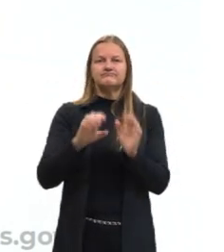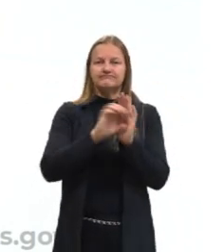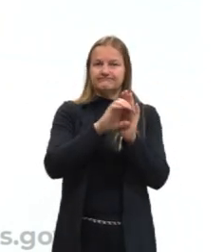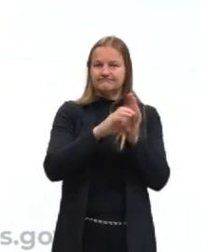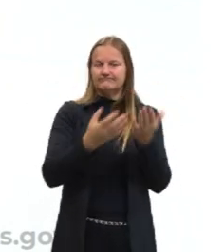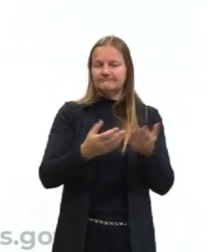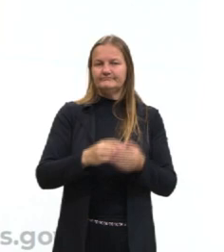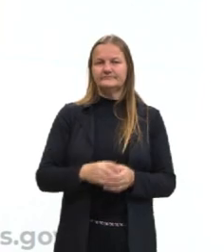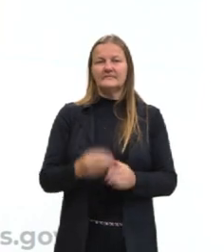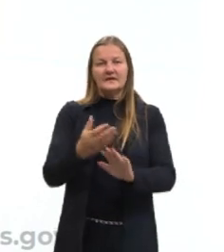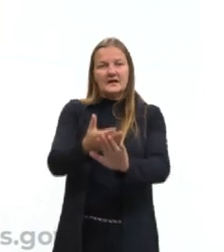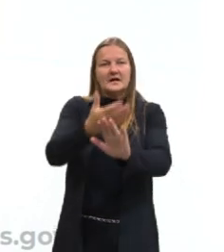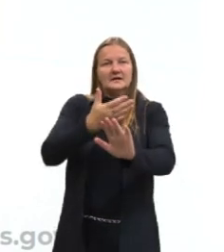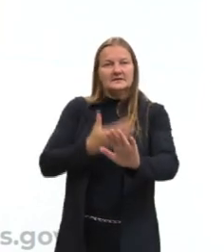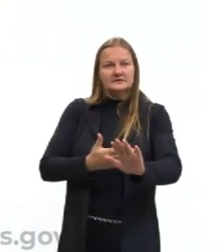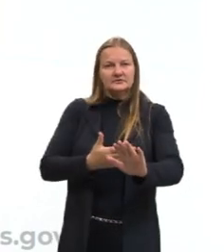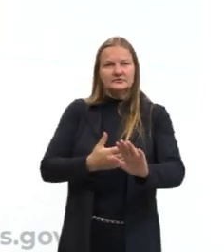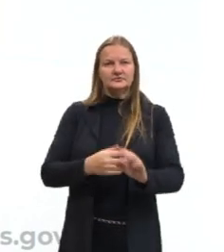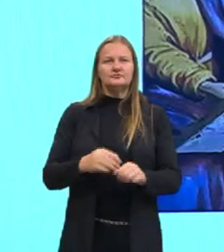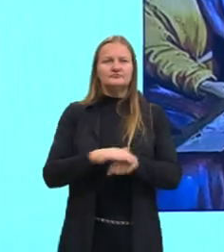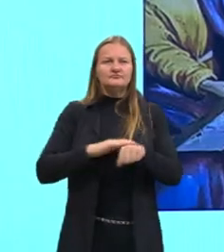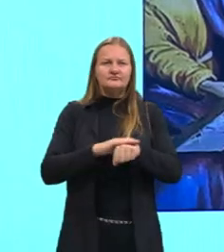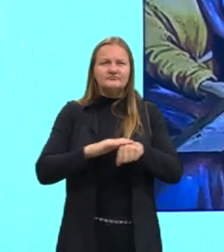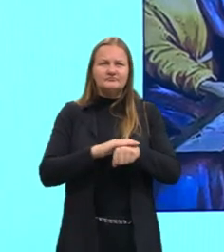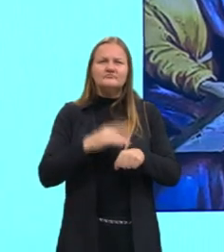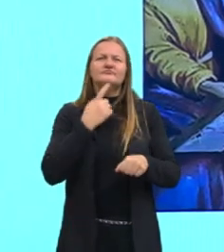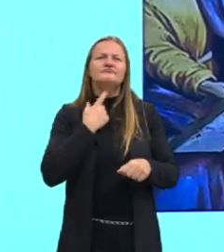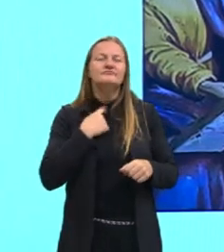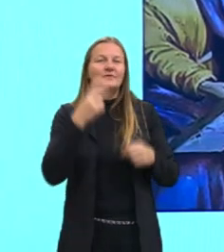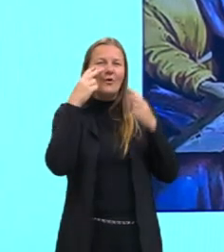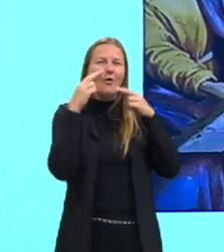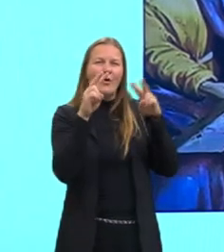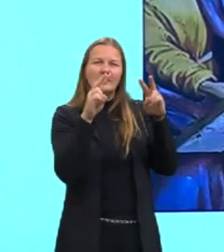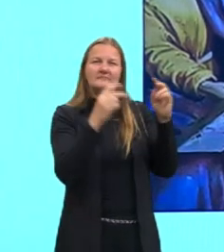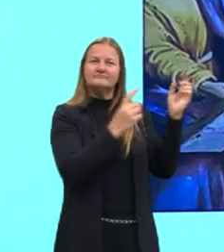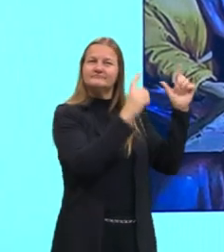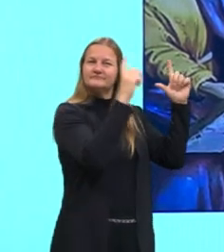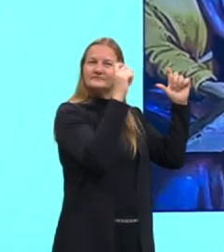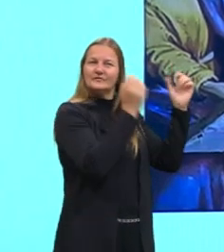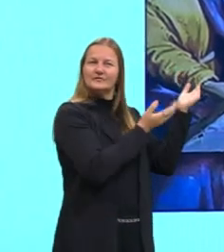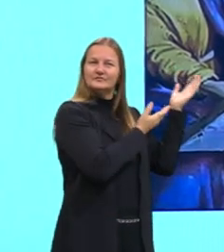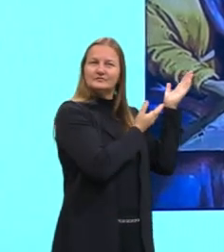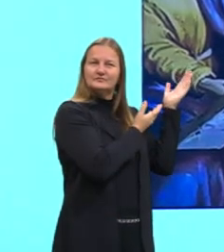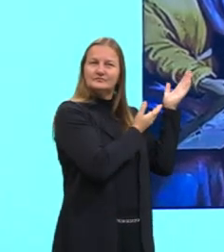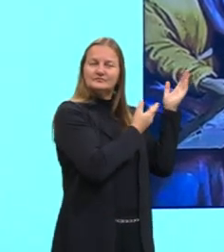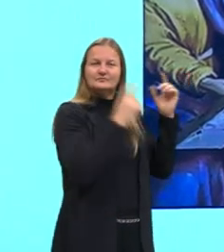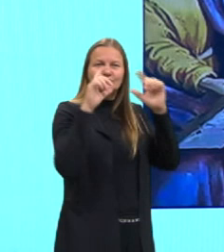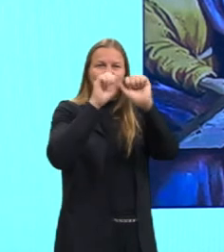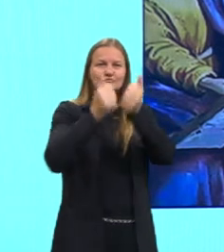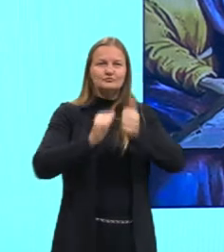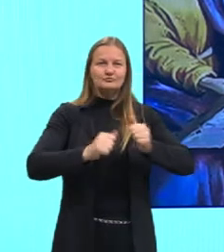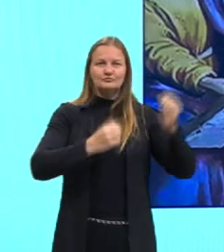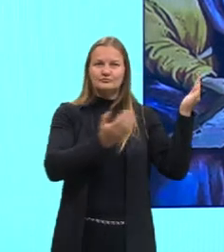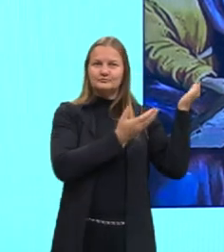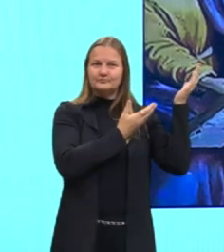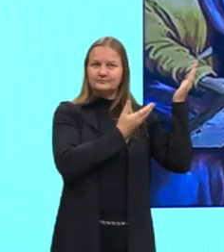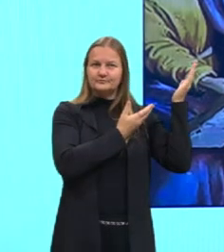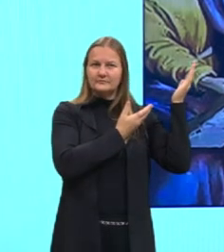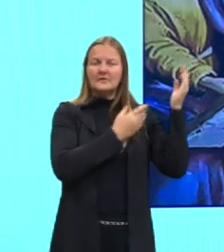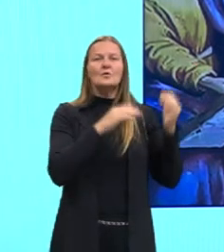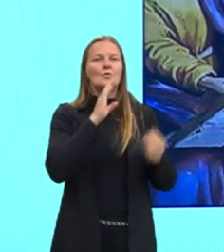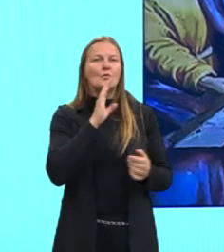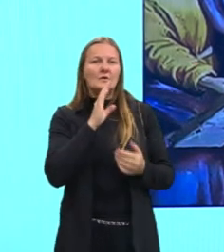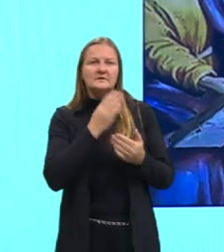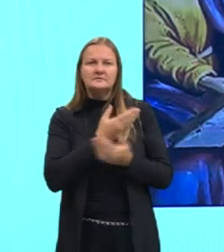antes disso eu gostaria que você ficasse atento a essa imagem que está aqui é uma imagem muito